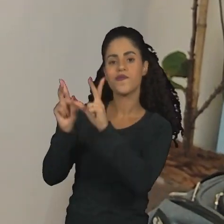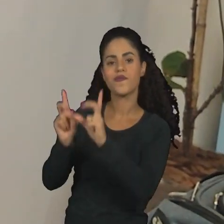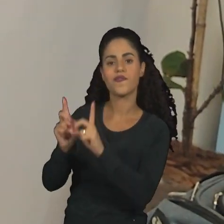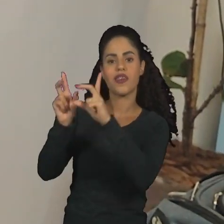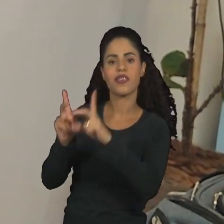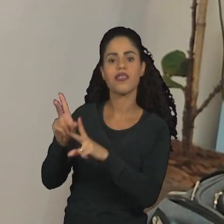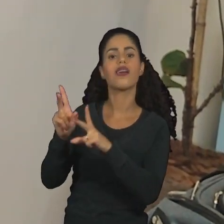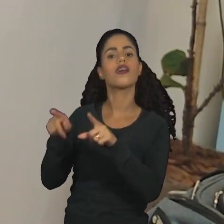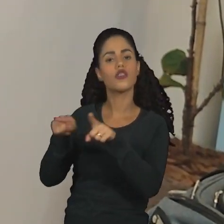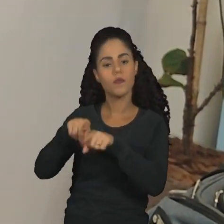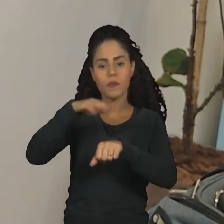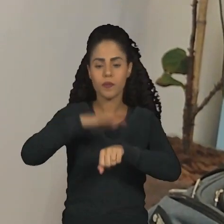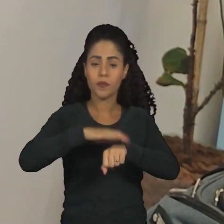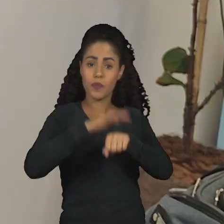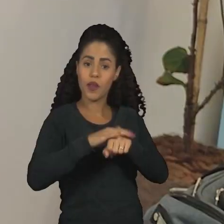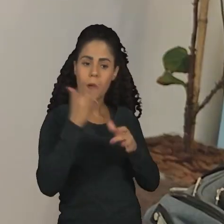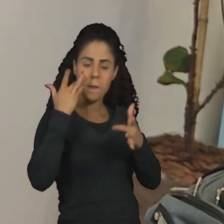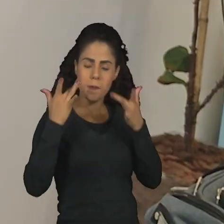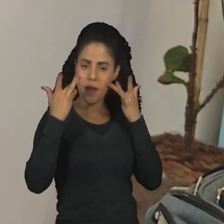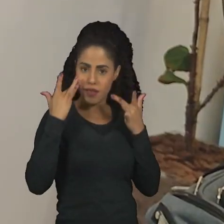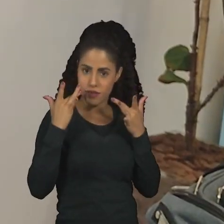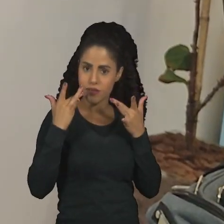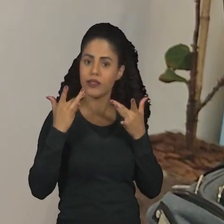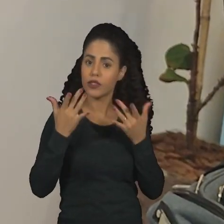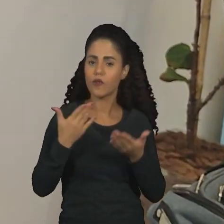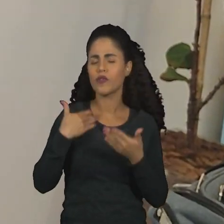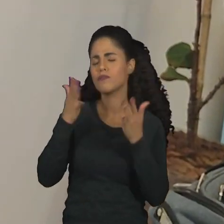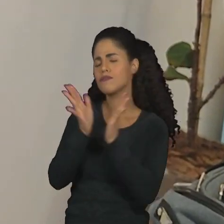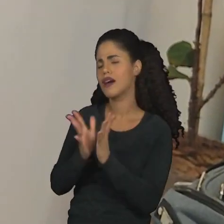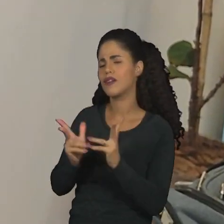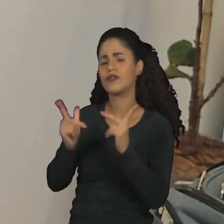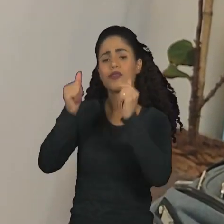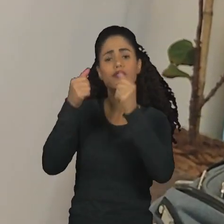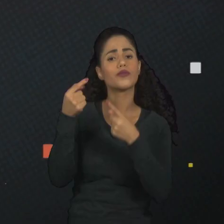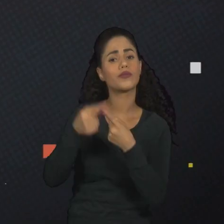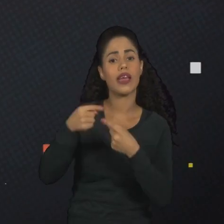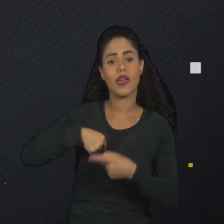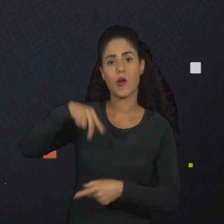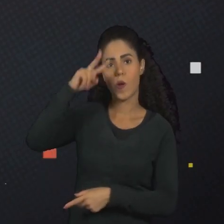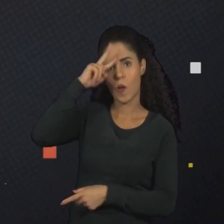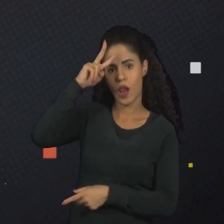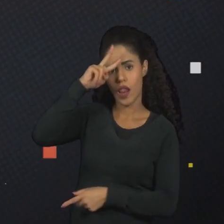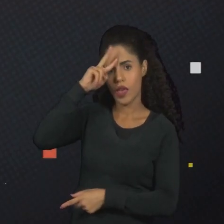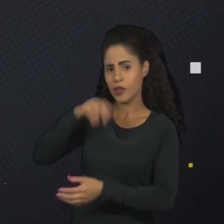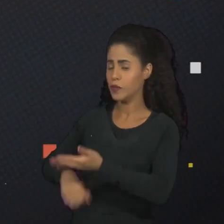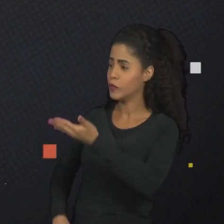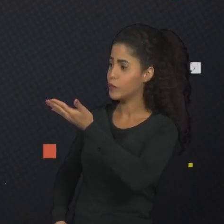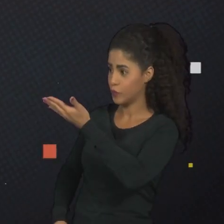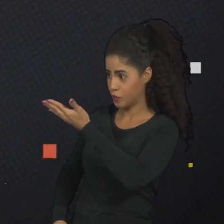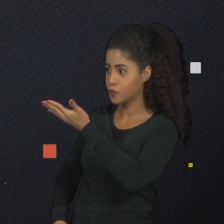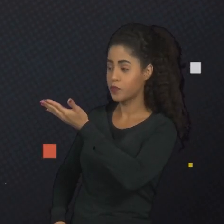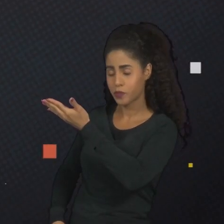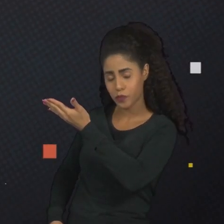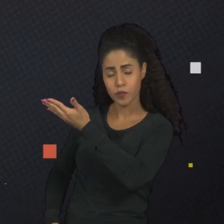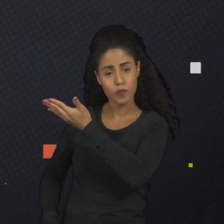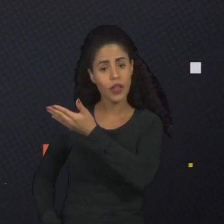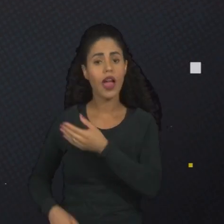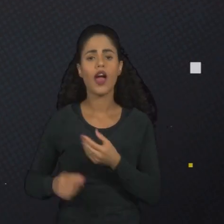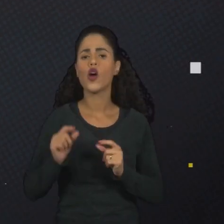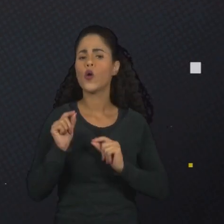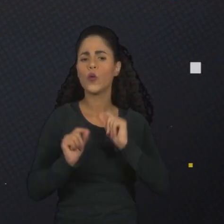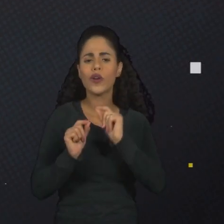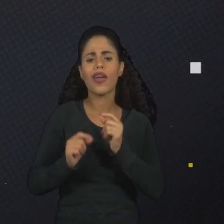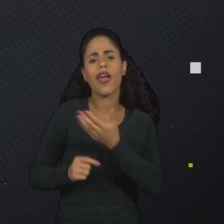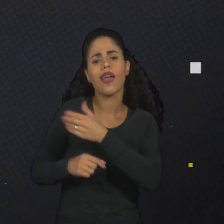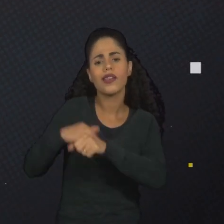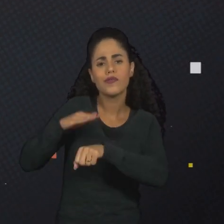a nossa peça. E foi incrível. Eu me lembro que o Máschio do Pirandello,